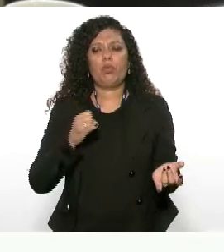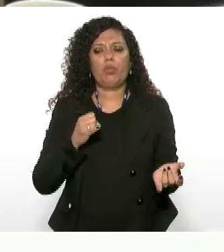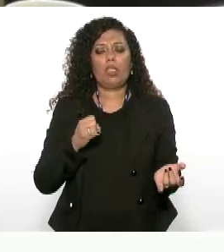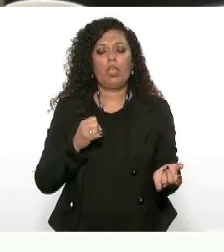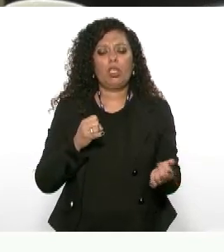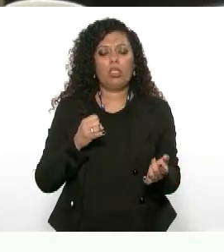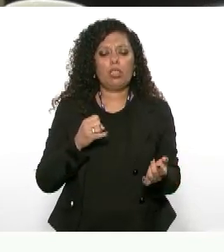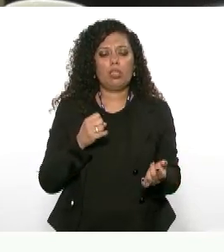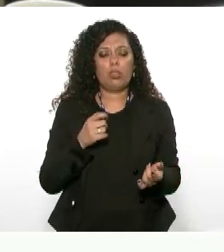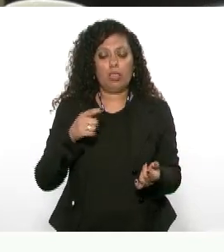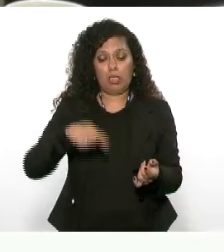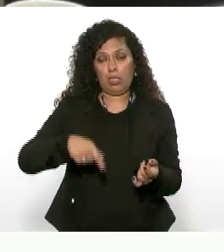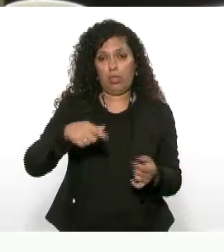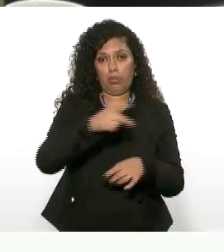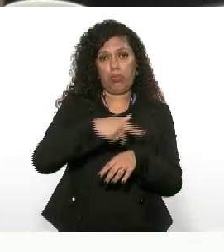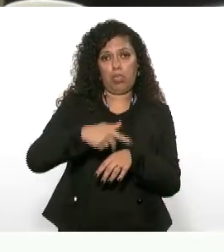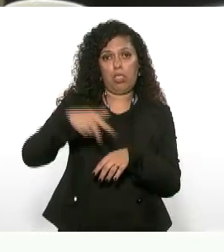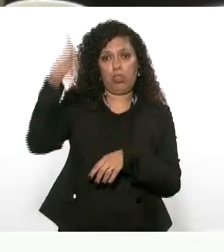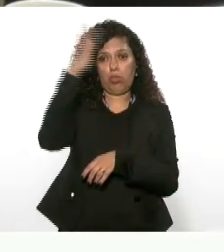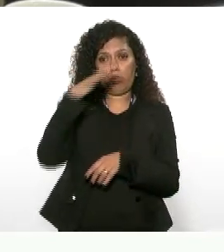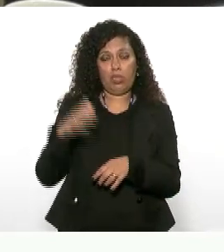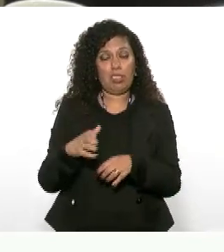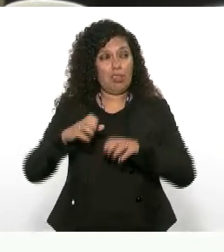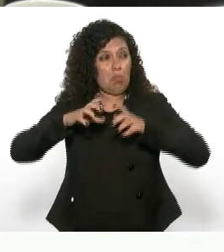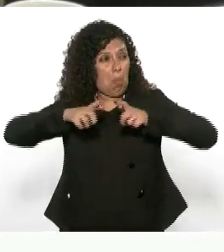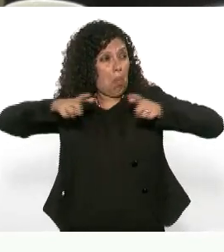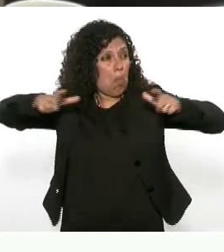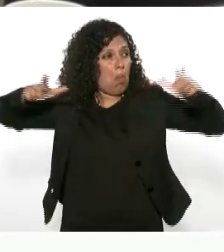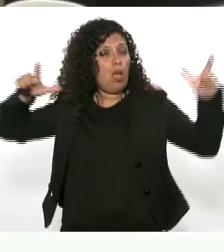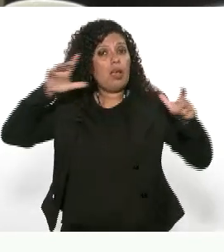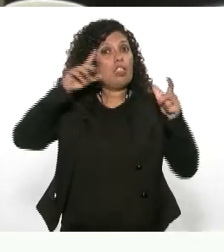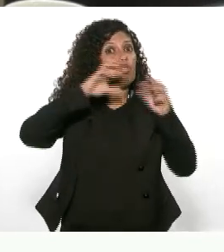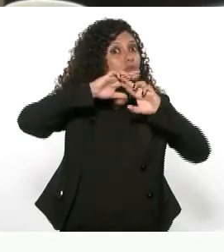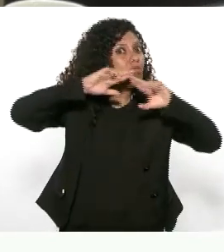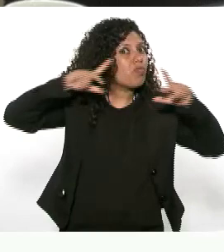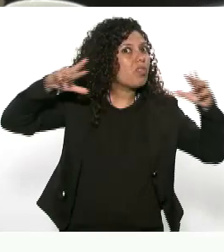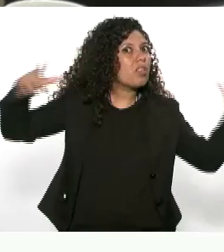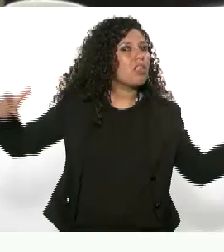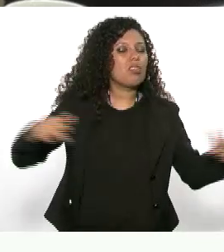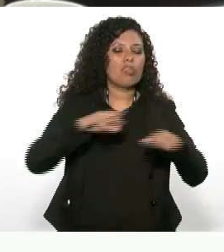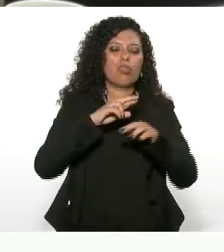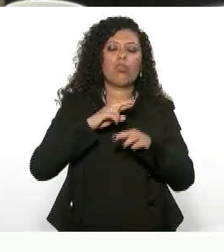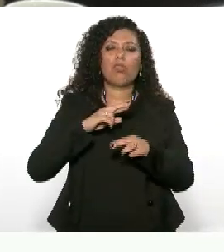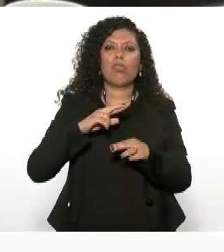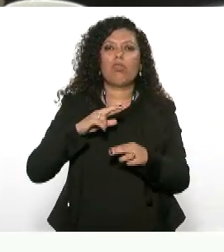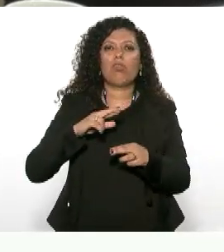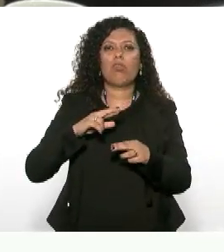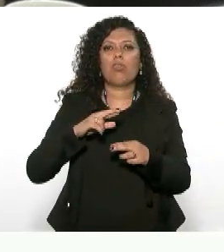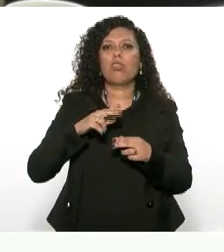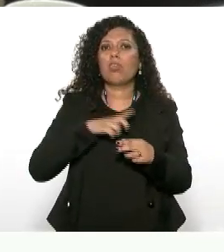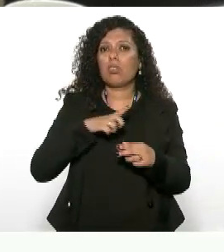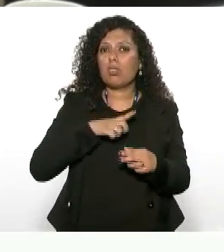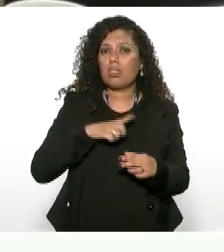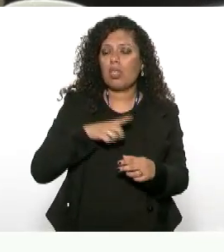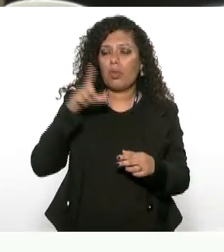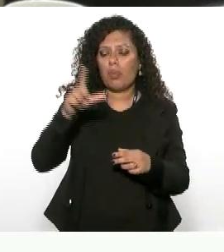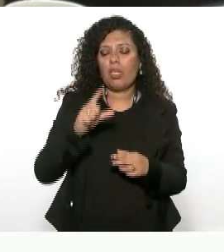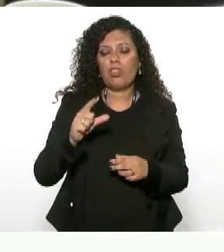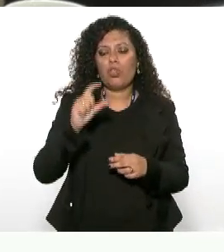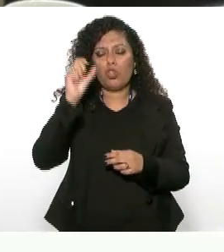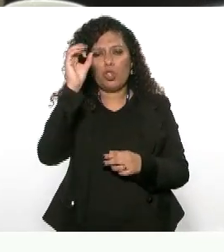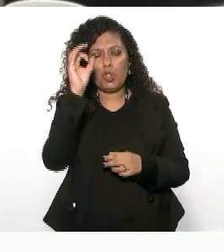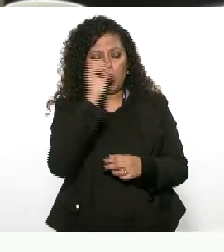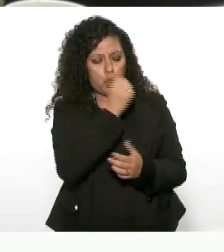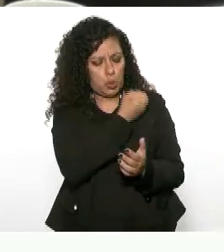continental do Brasil, né, as diferenças são muito grandes e há uma presunção ali de uma integração de base de dados,